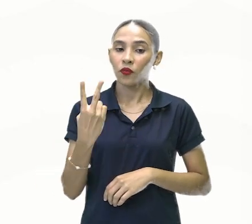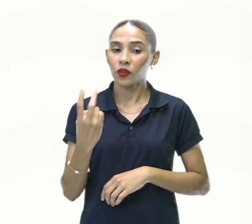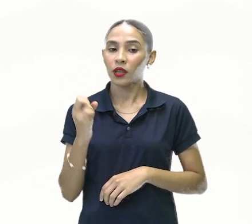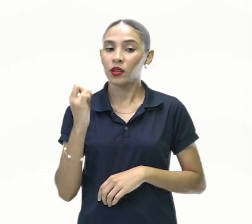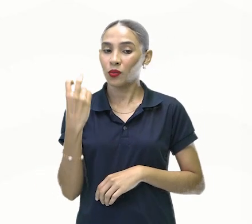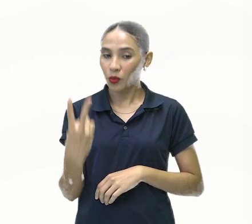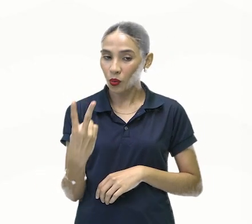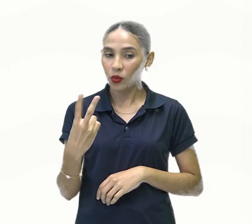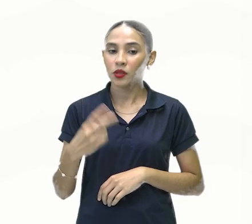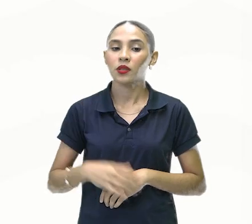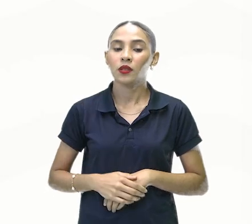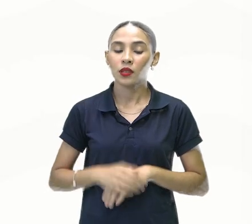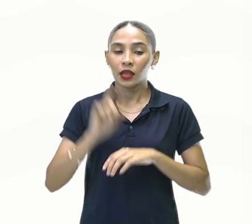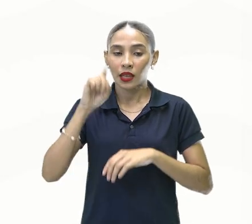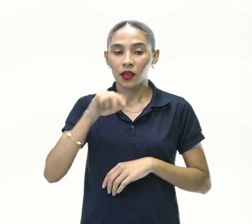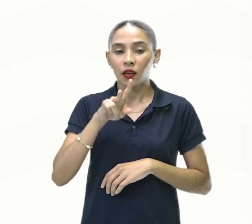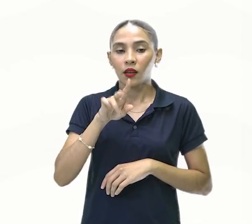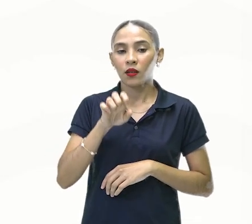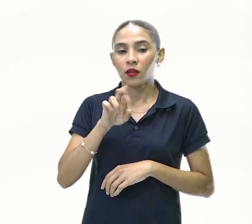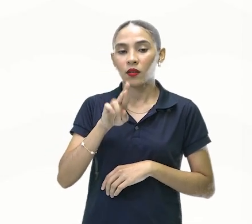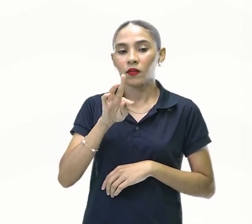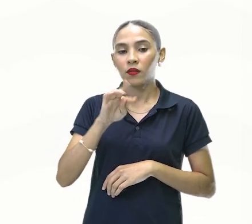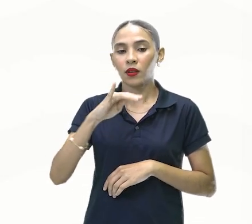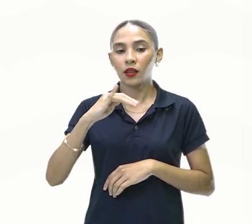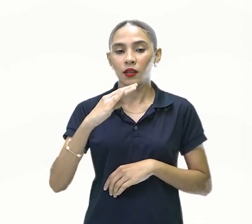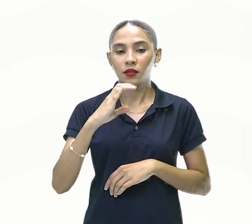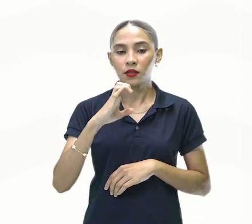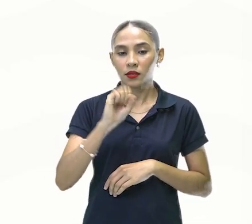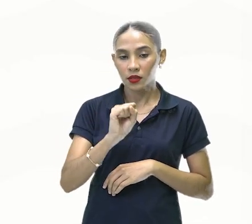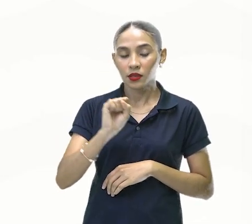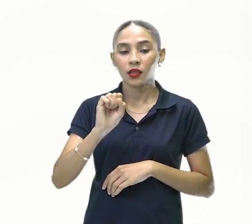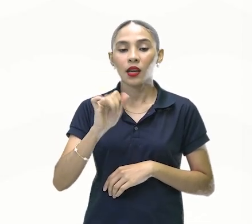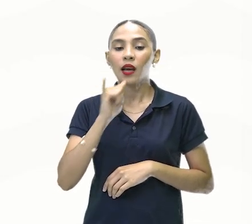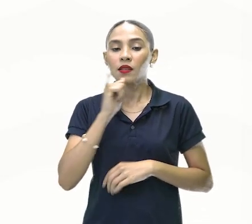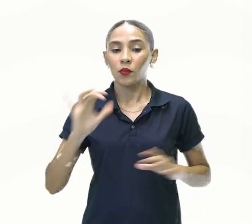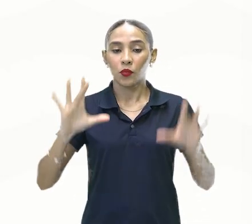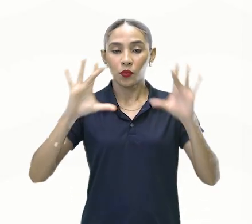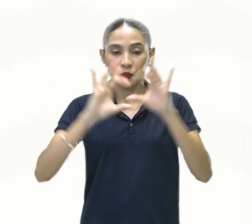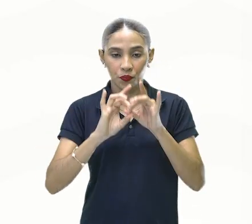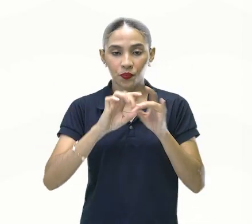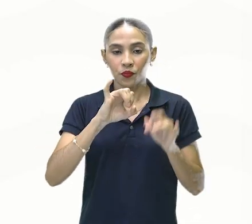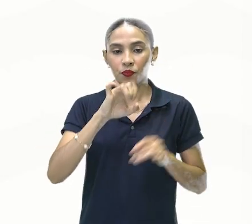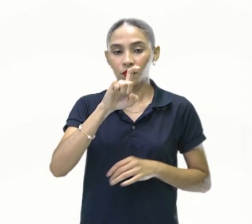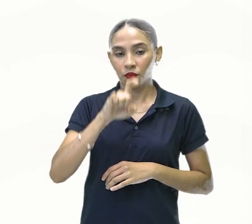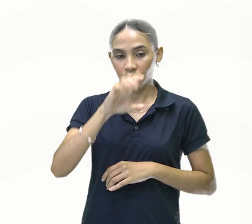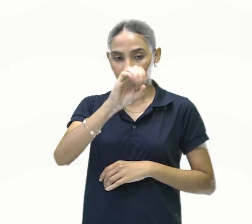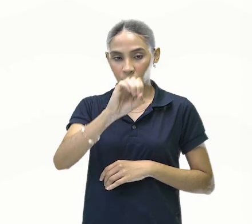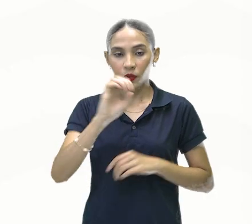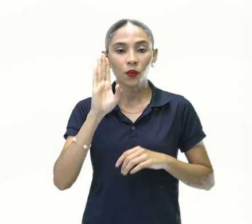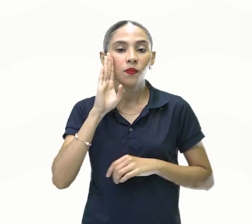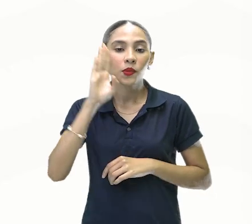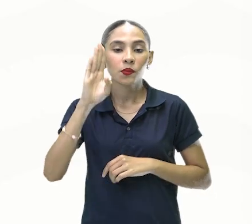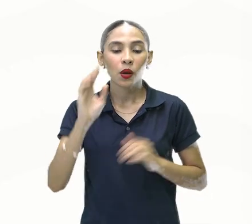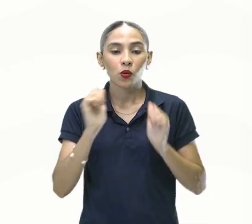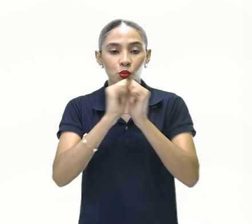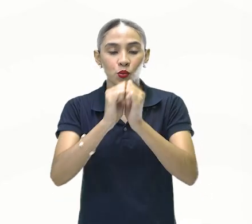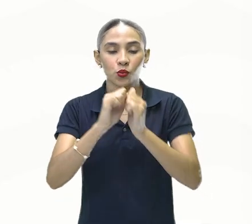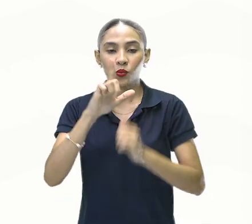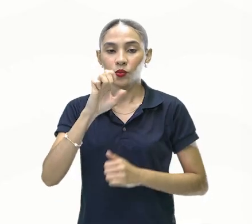V1 e V2, claro, agora são os vértices da lente, né? É a interseção do eixo principal com a lente.